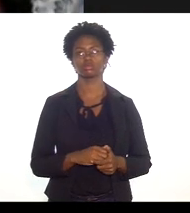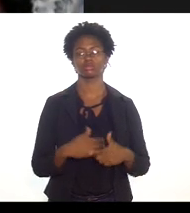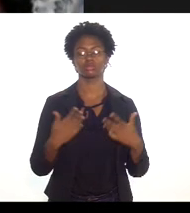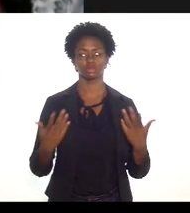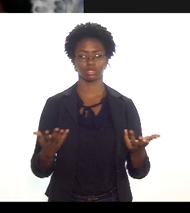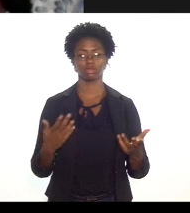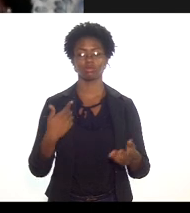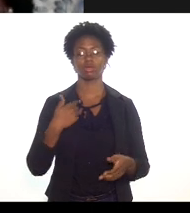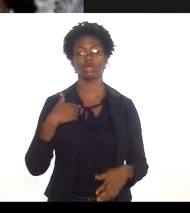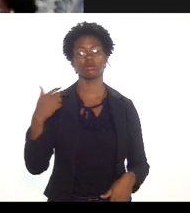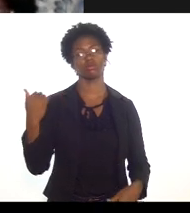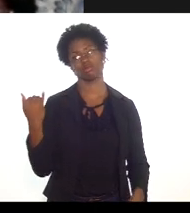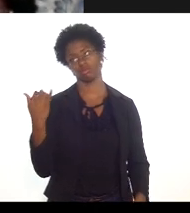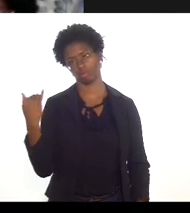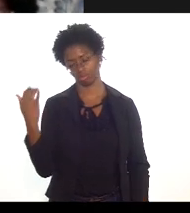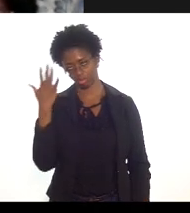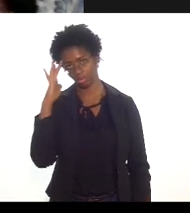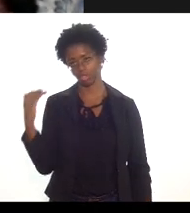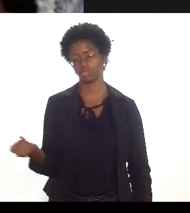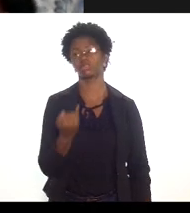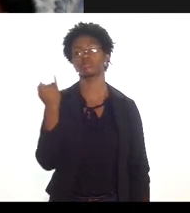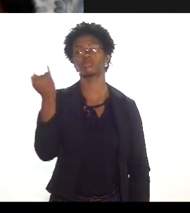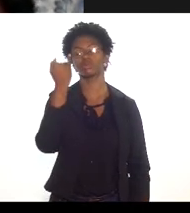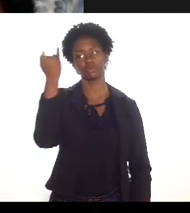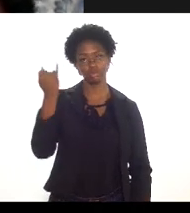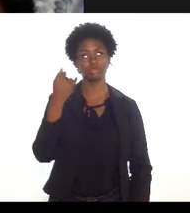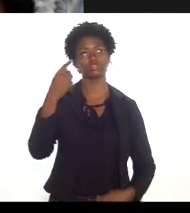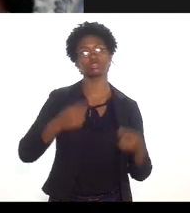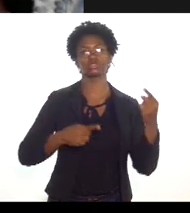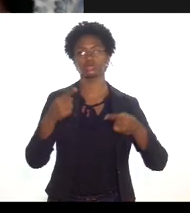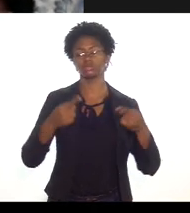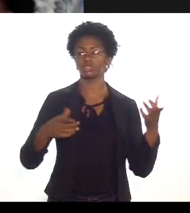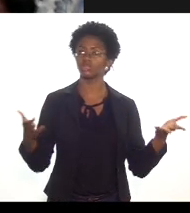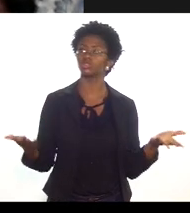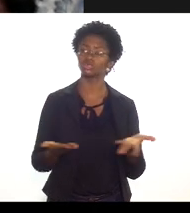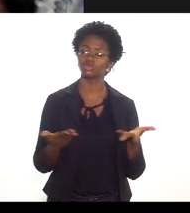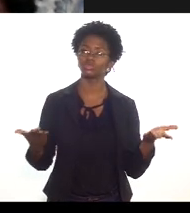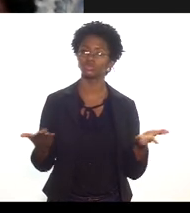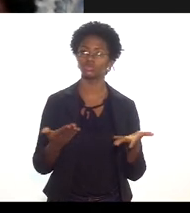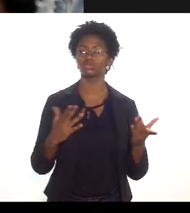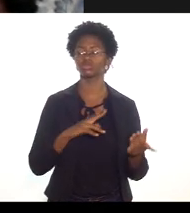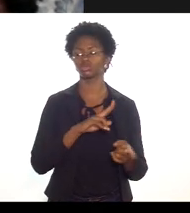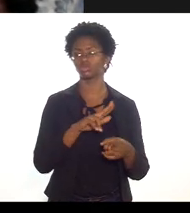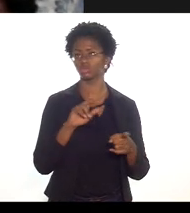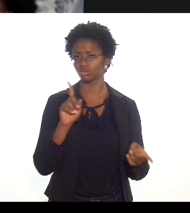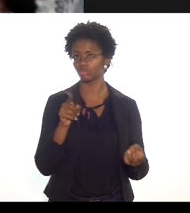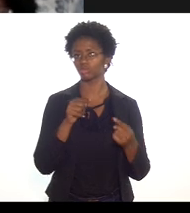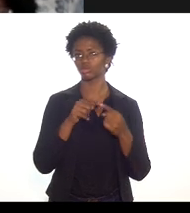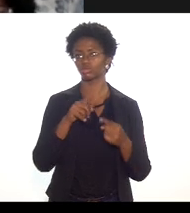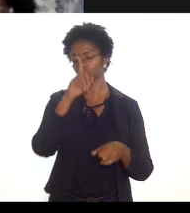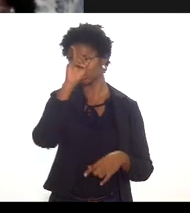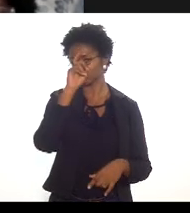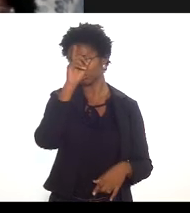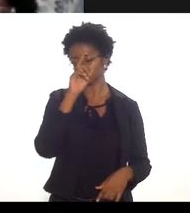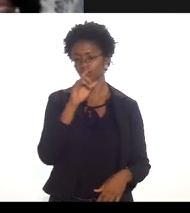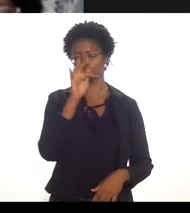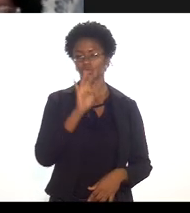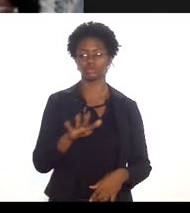Assim, é super importante a gente fazer esse debate em relação aos hospitais.